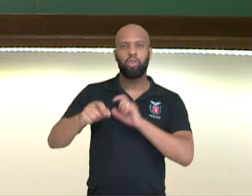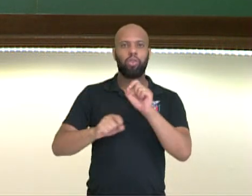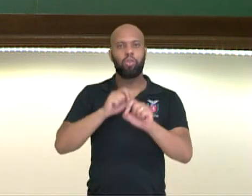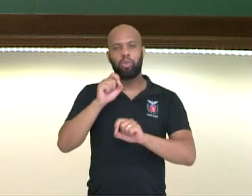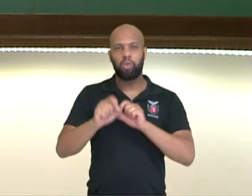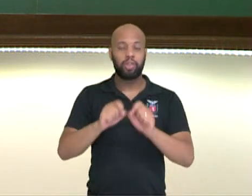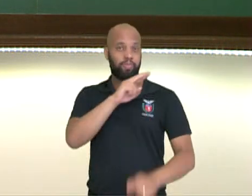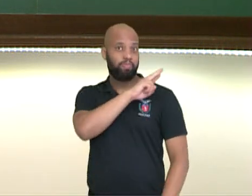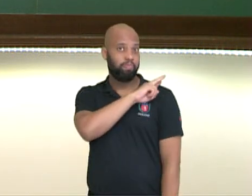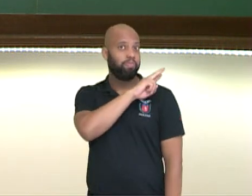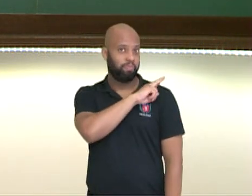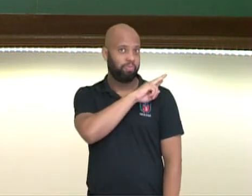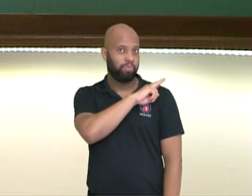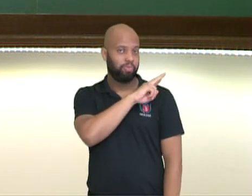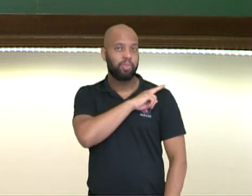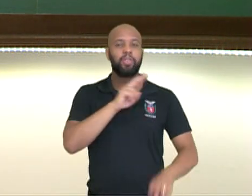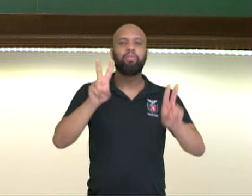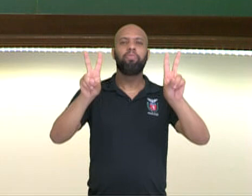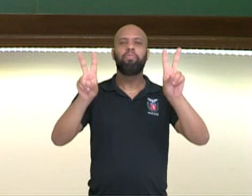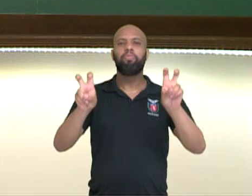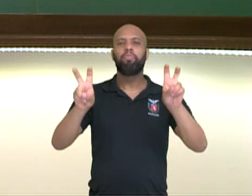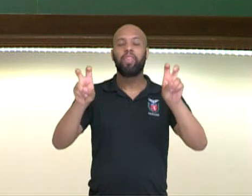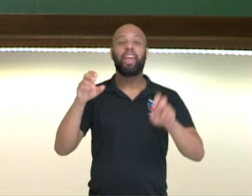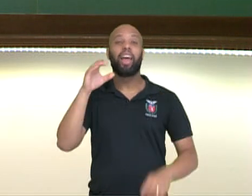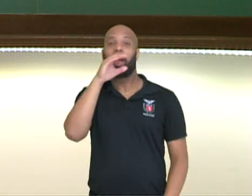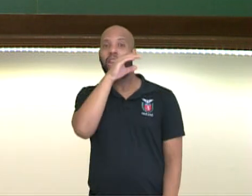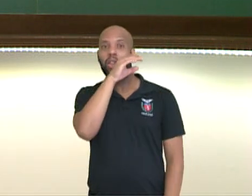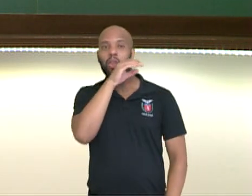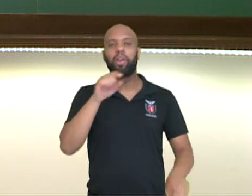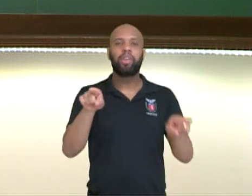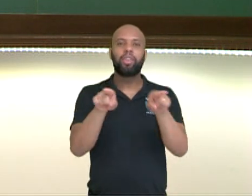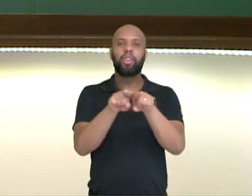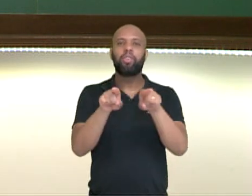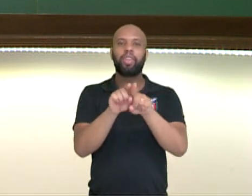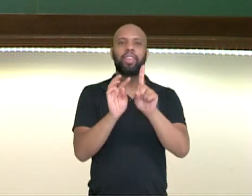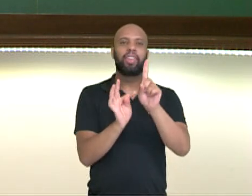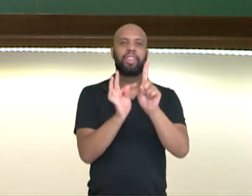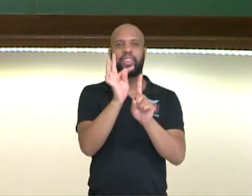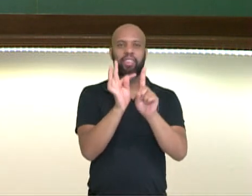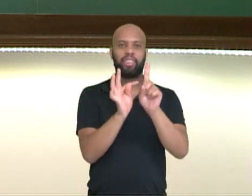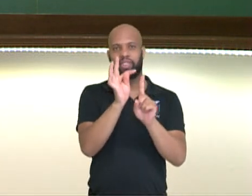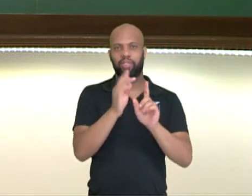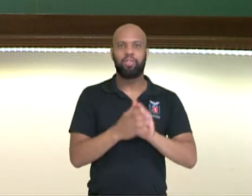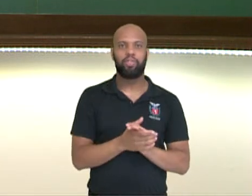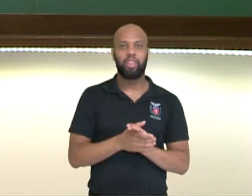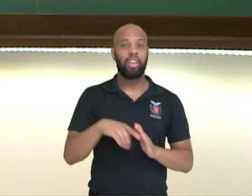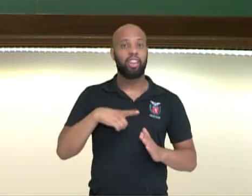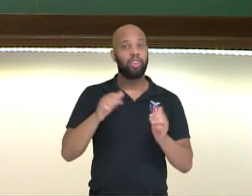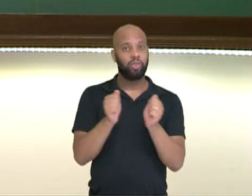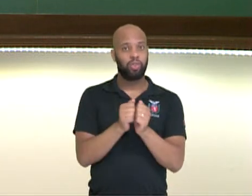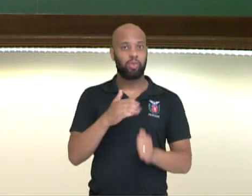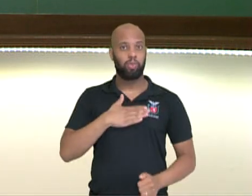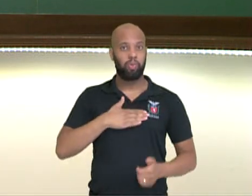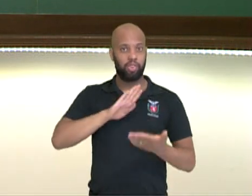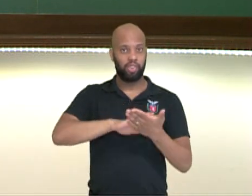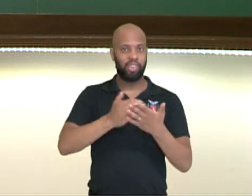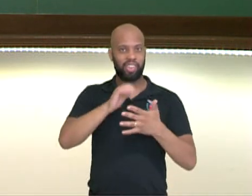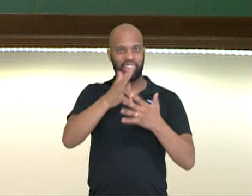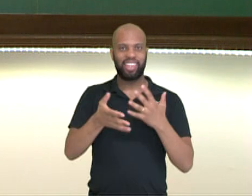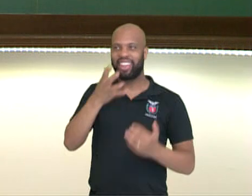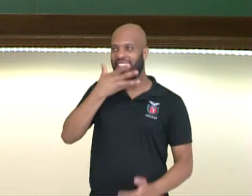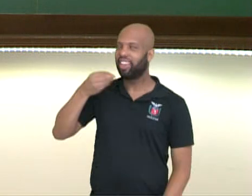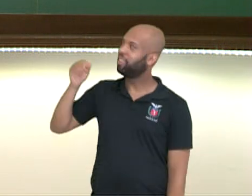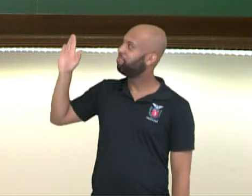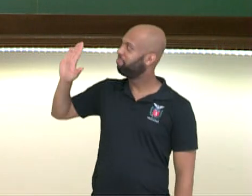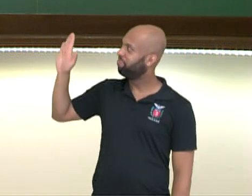ano, ok? O assunto é calor e temperatura. Aqui ao meu lado, o Natan,